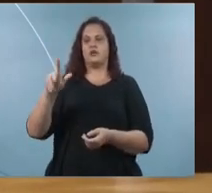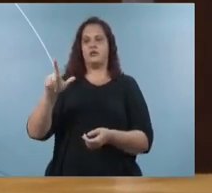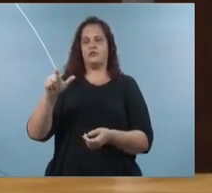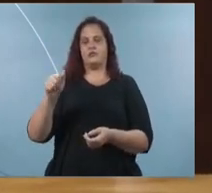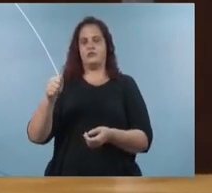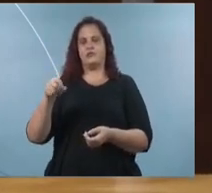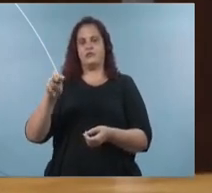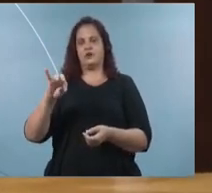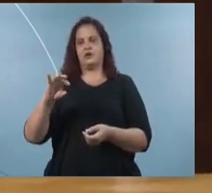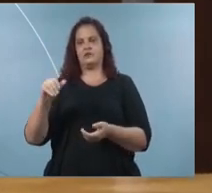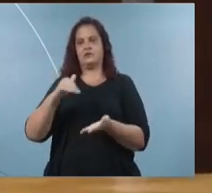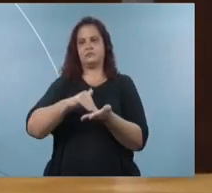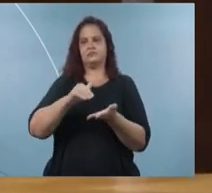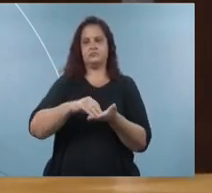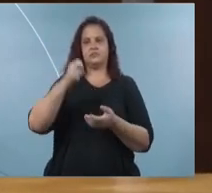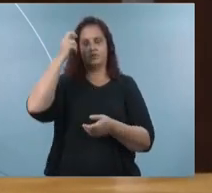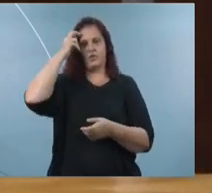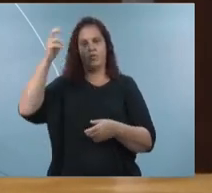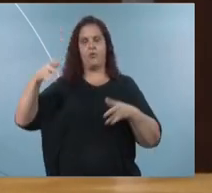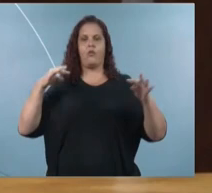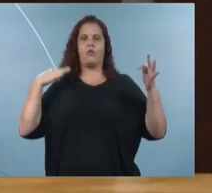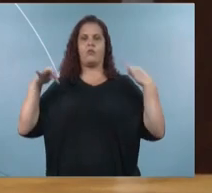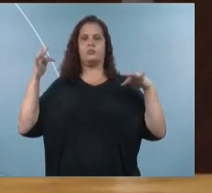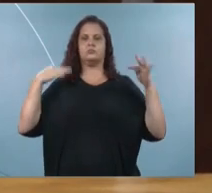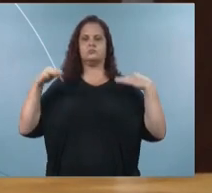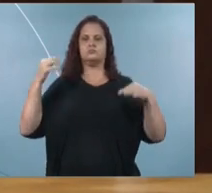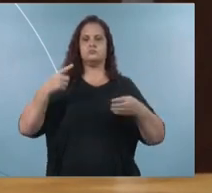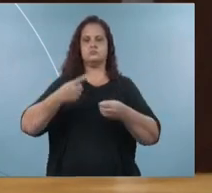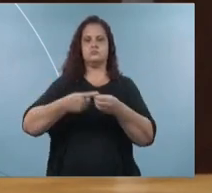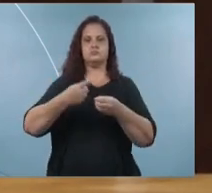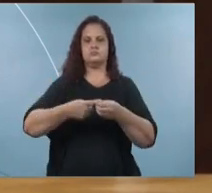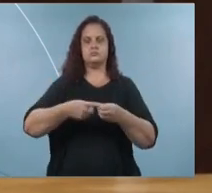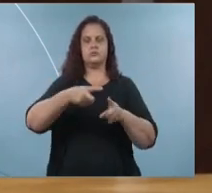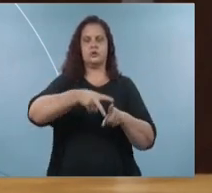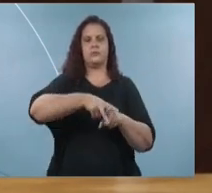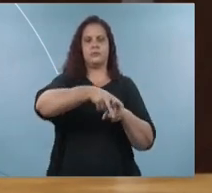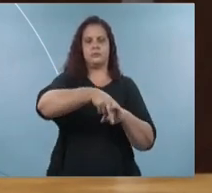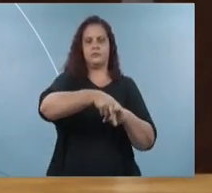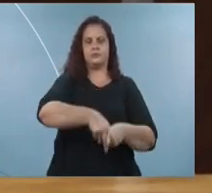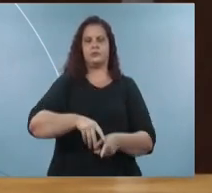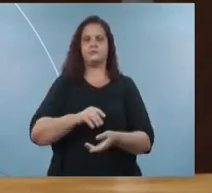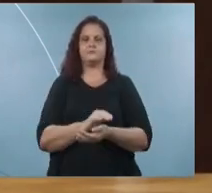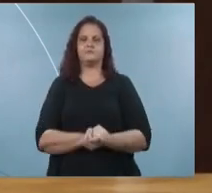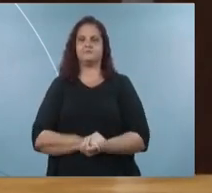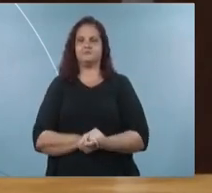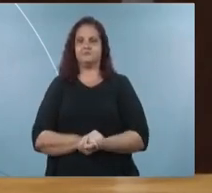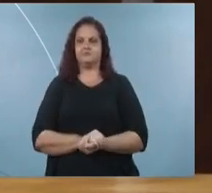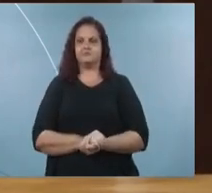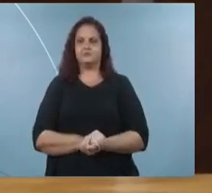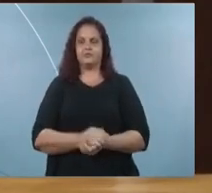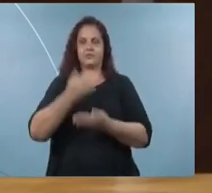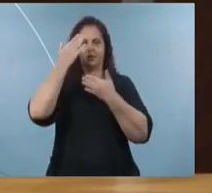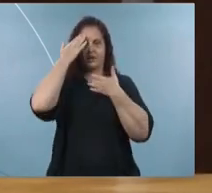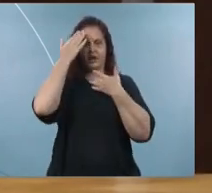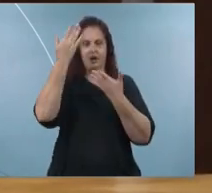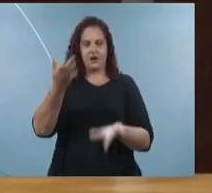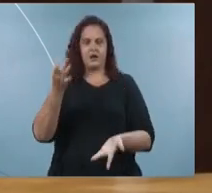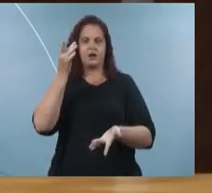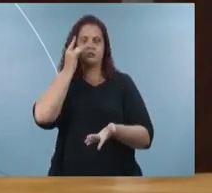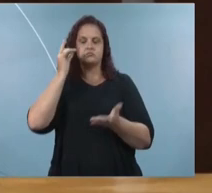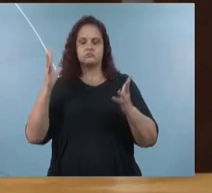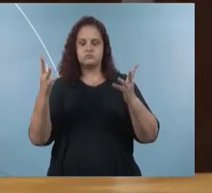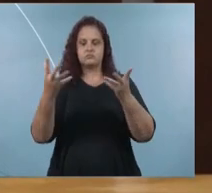secretário adjunto de Cultura e Turismo do município de São José do Mepibu. E agradeço a presença de todos que estão aqui